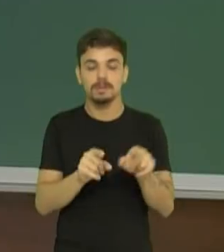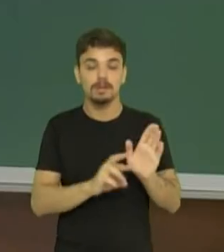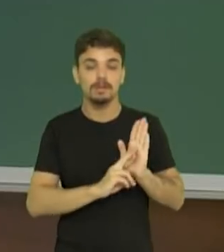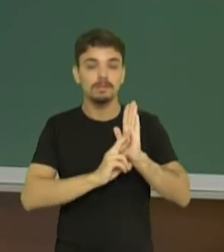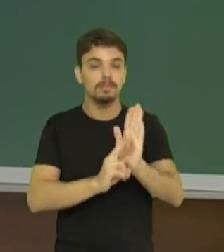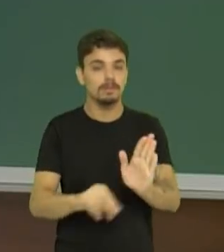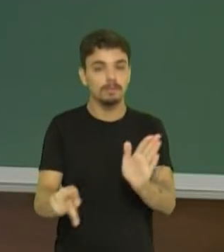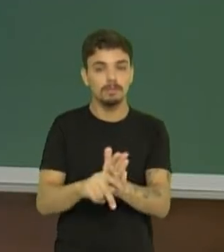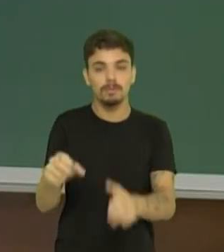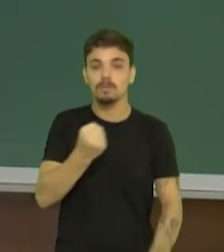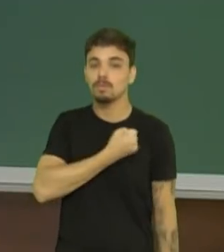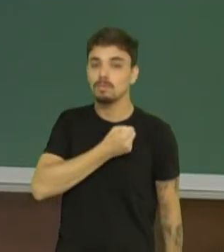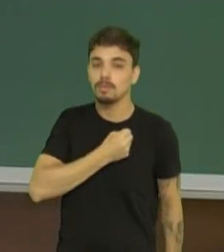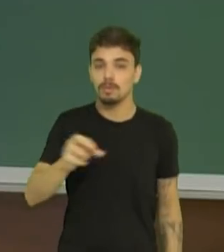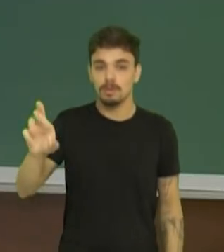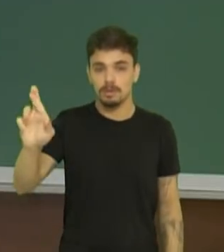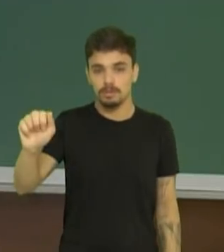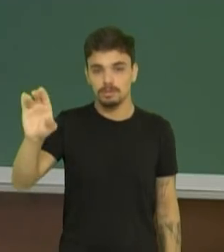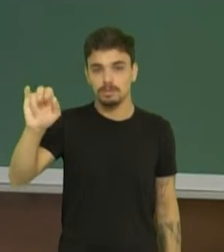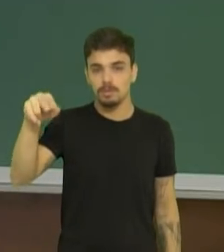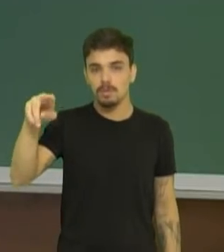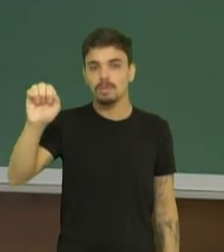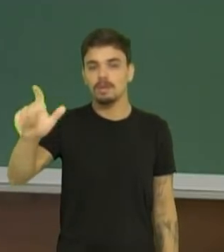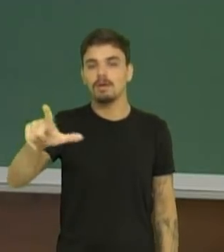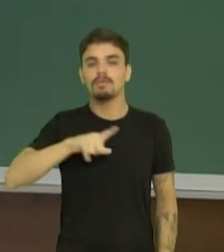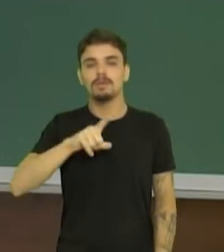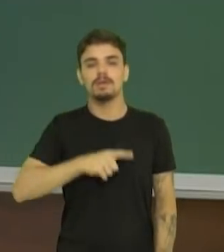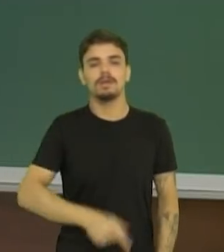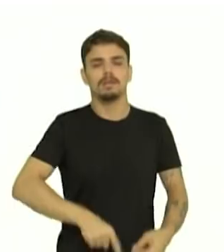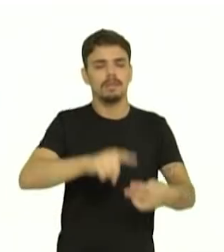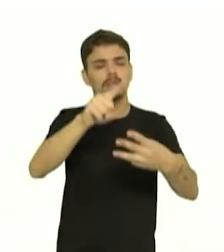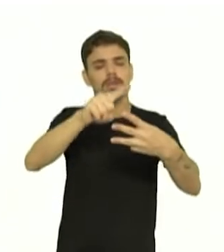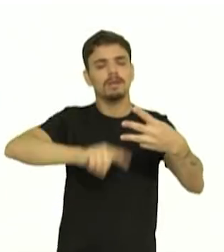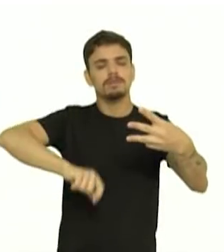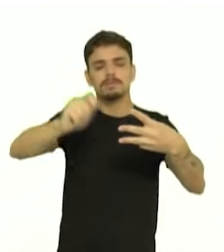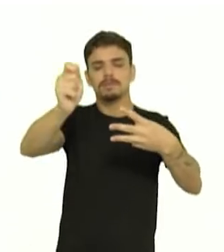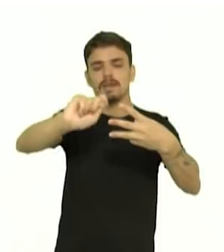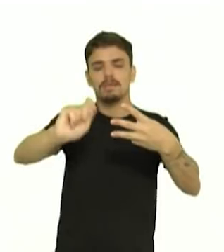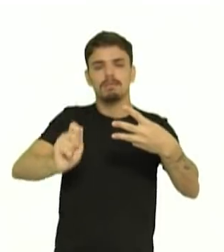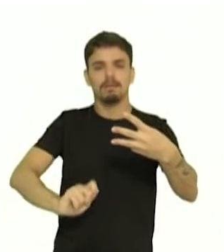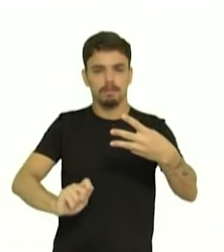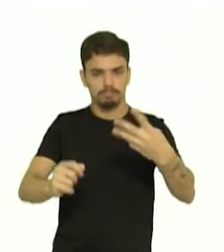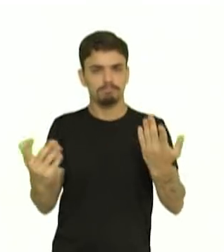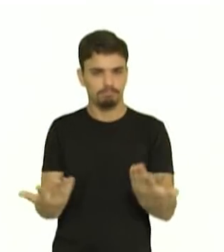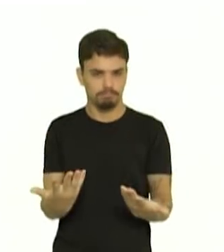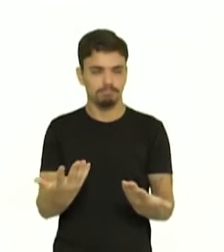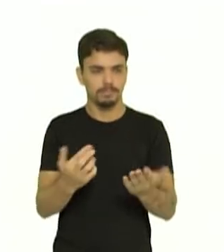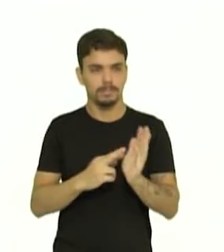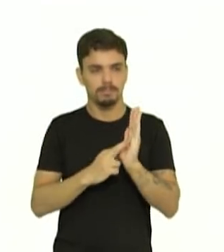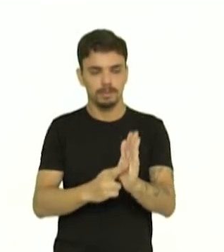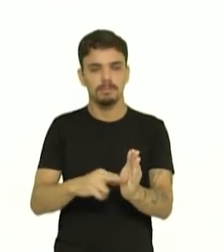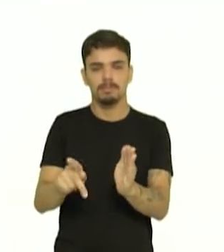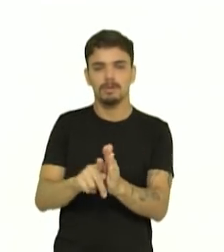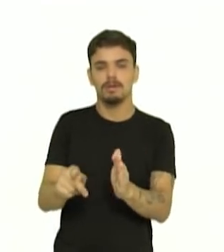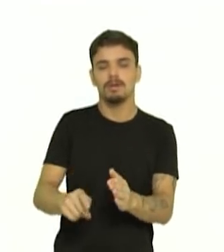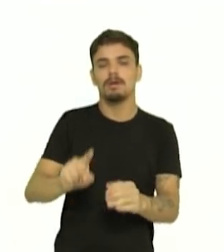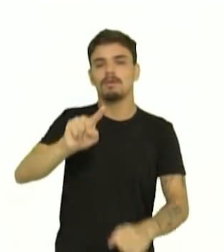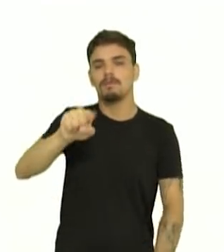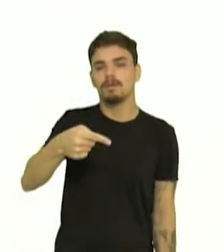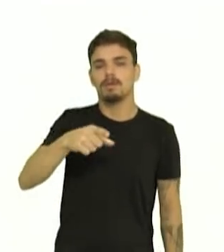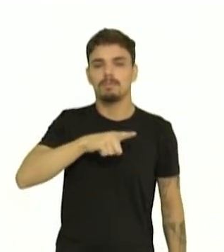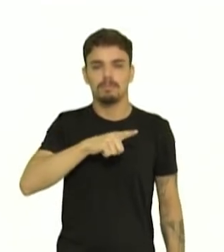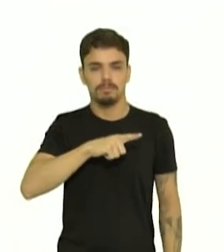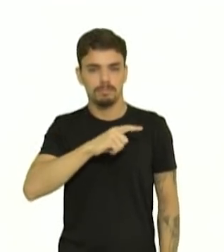número racional, elas existem são três possibilidades, tá? Em relação à representação decimal de um